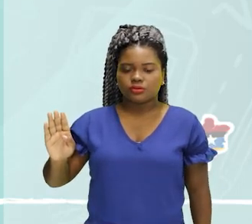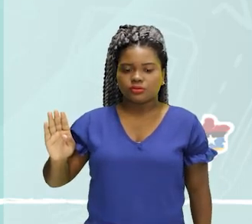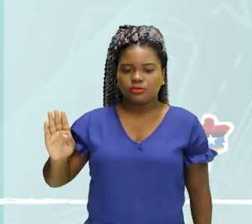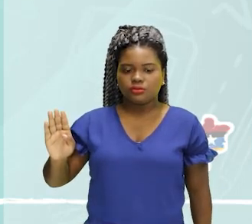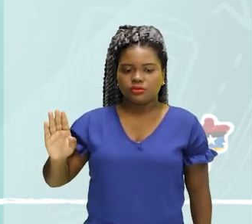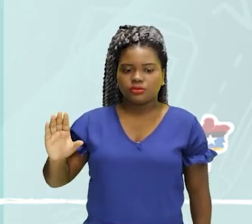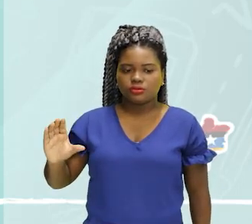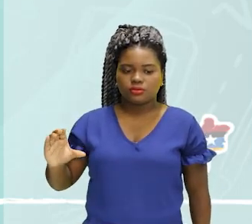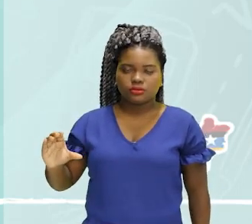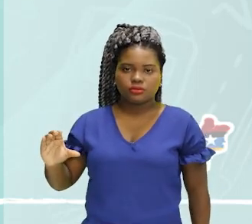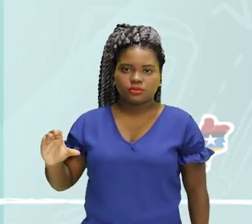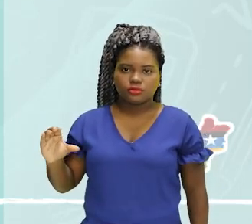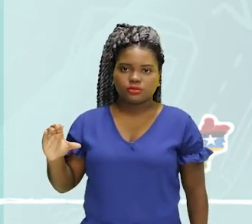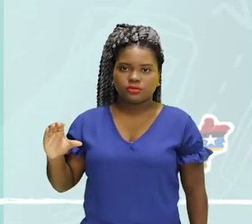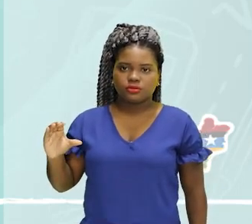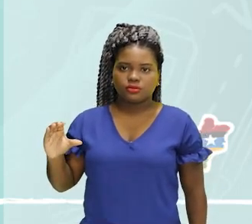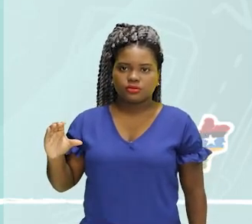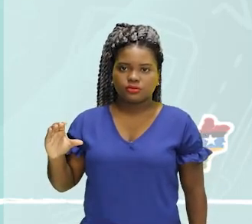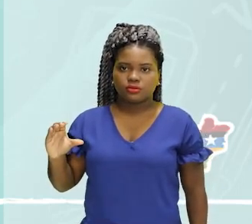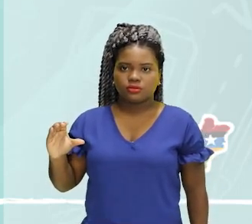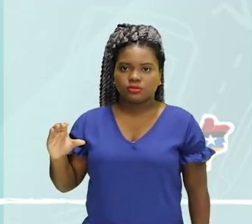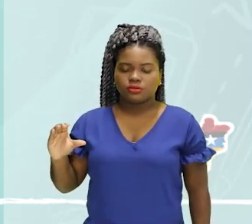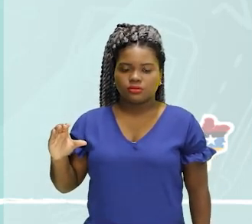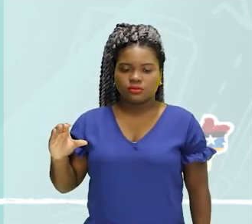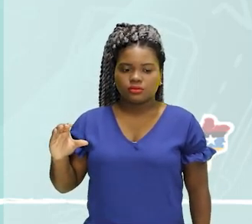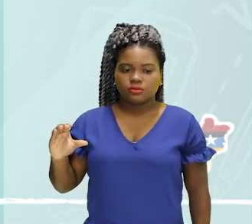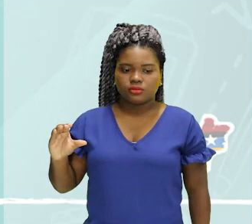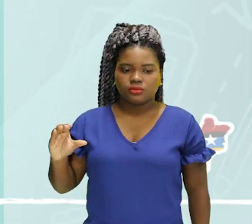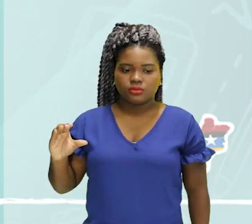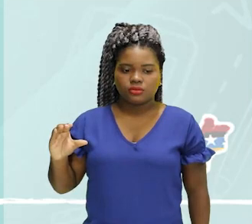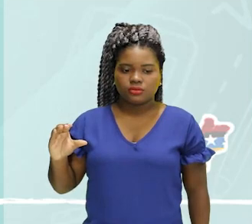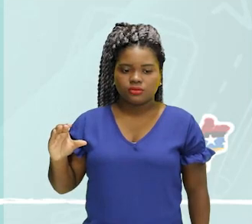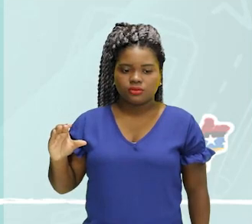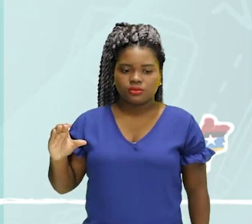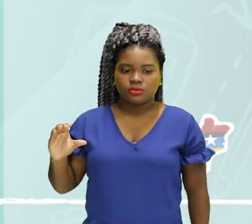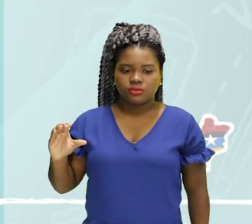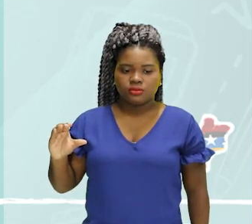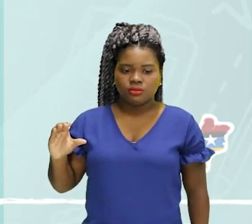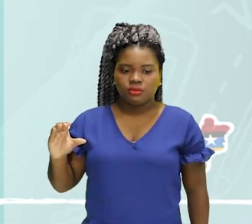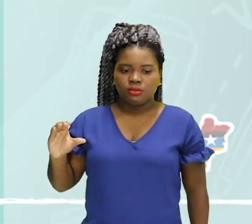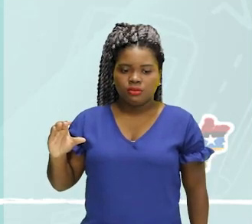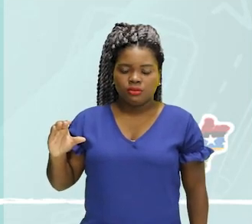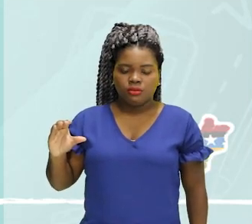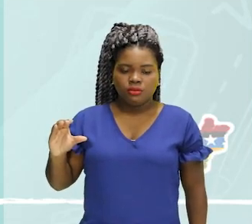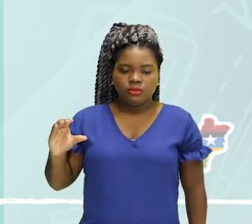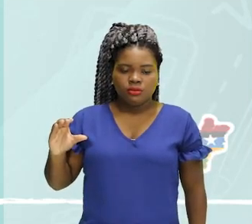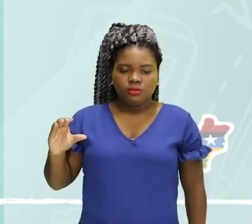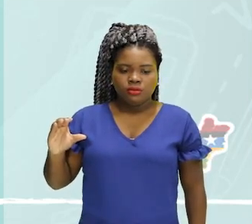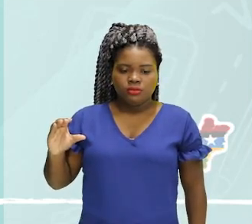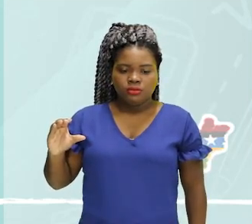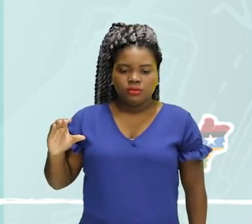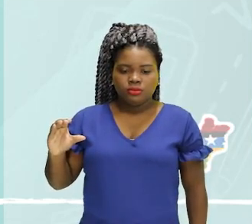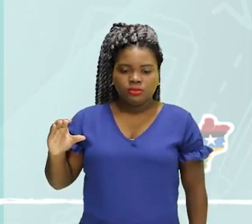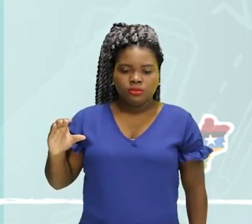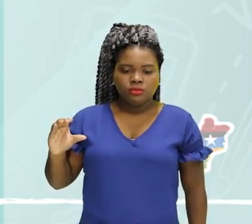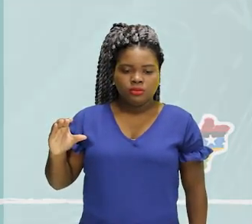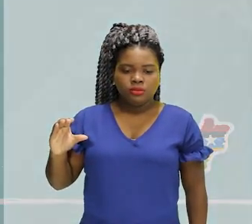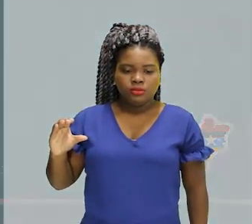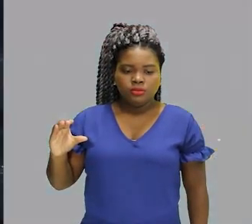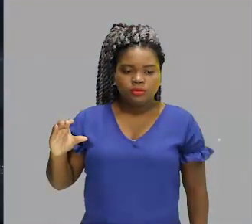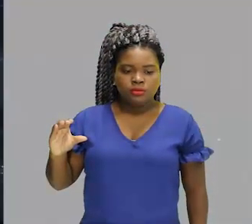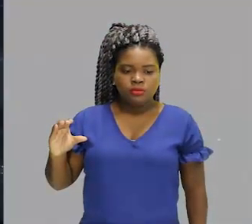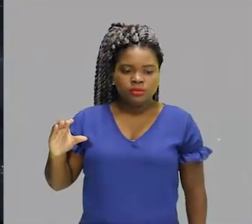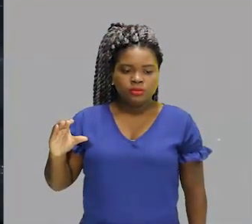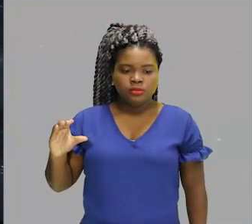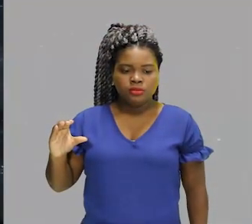casa. Hace 5 meses que trabalhar em aquela